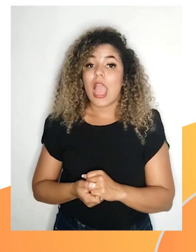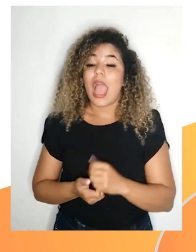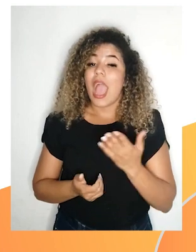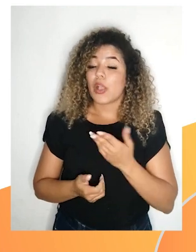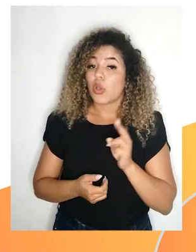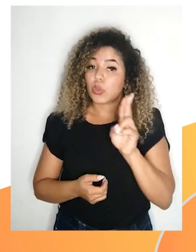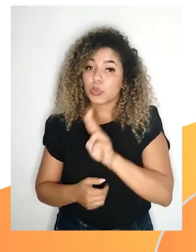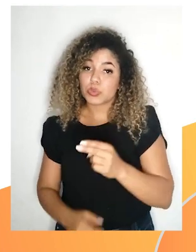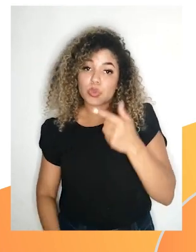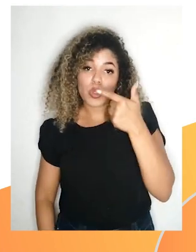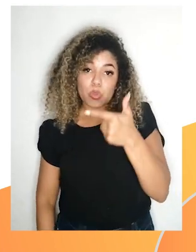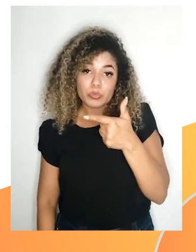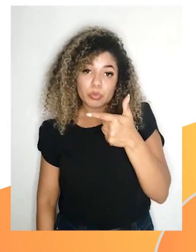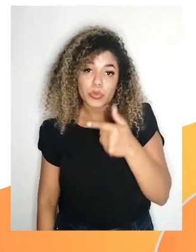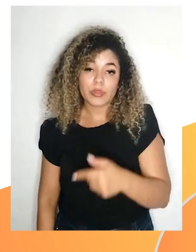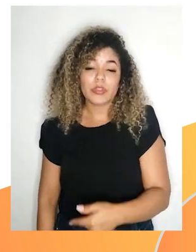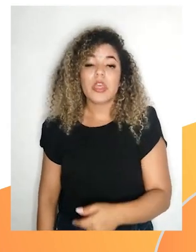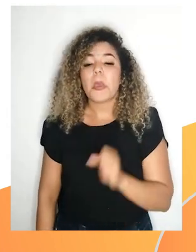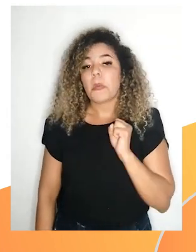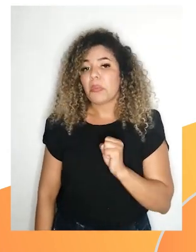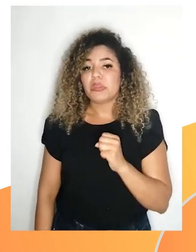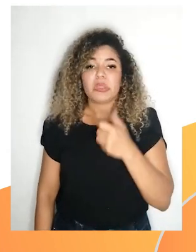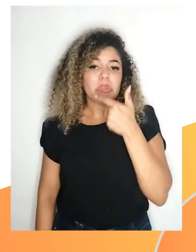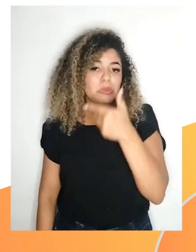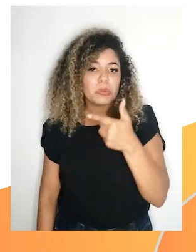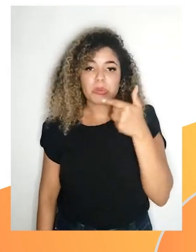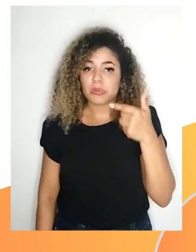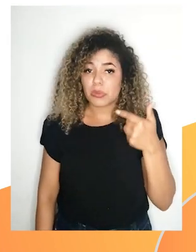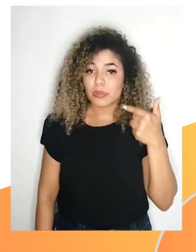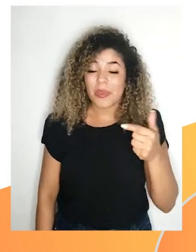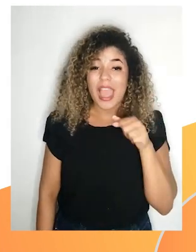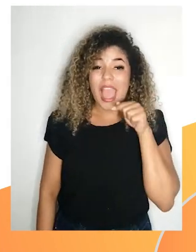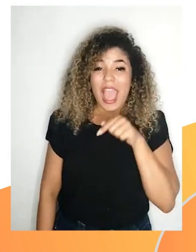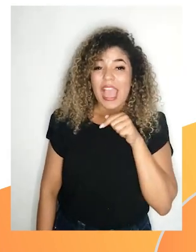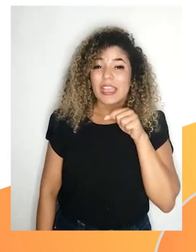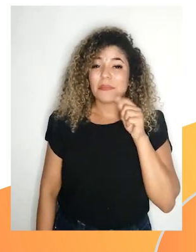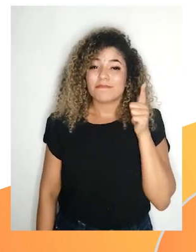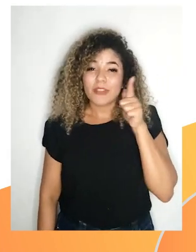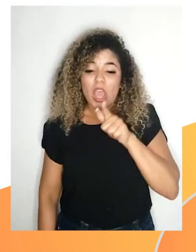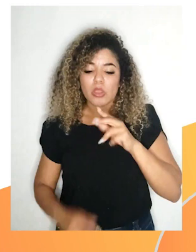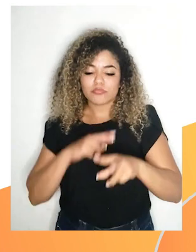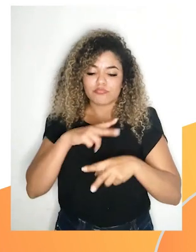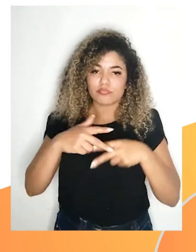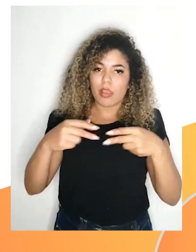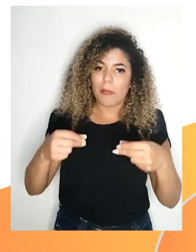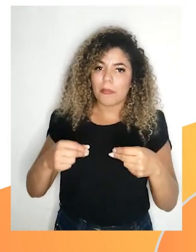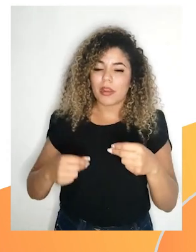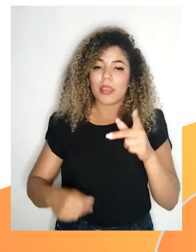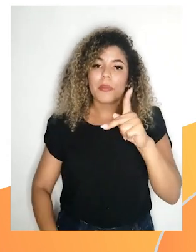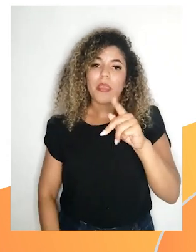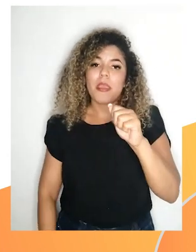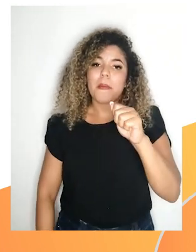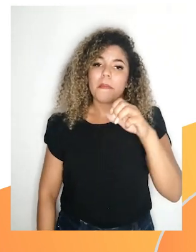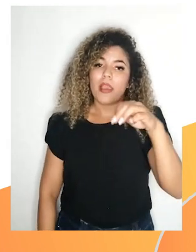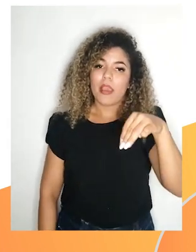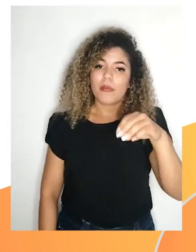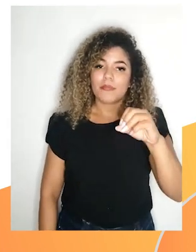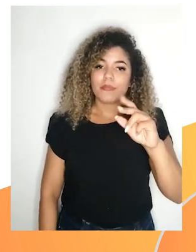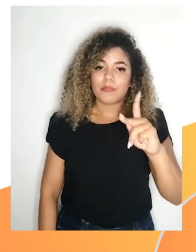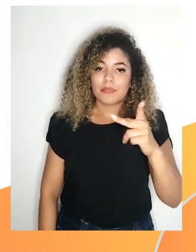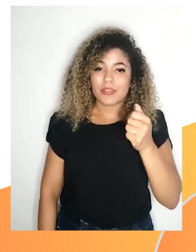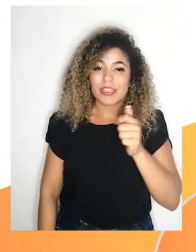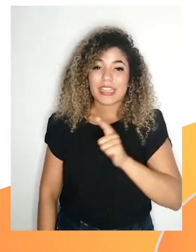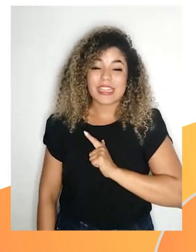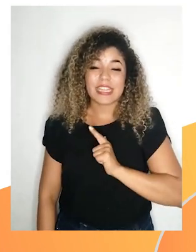configuração 2, como ele é repetido, a gente só pode ter essa configuração. Então aqui para a pamonha, a gente tem um total de 1, 2,